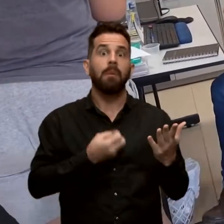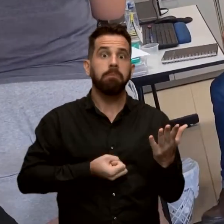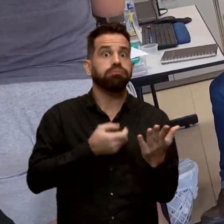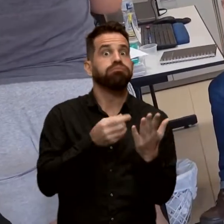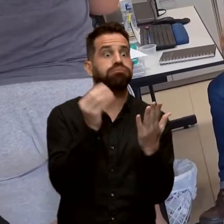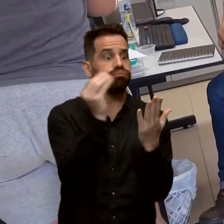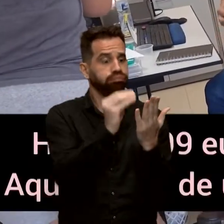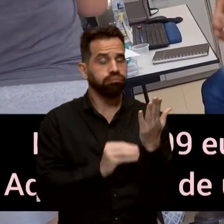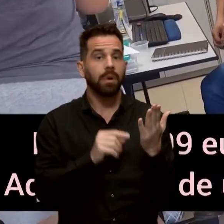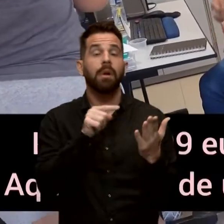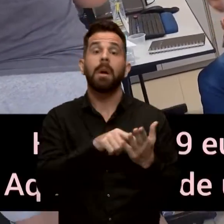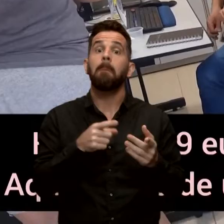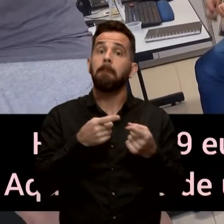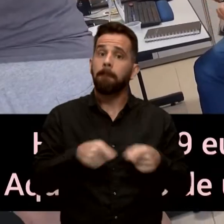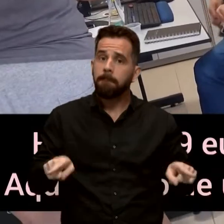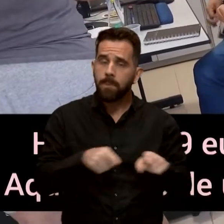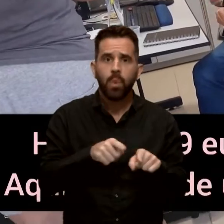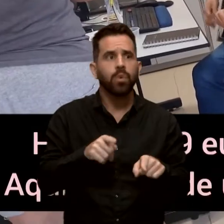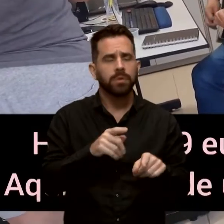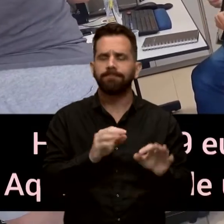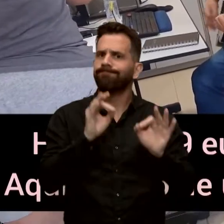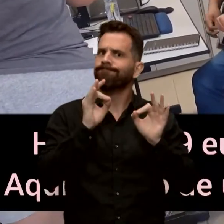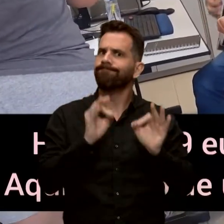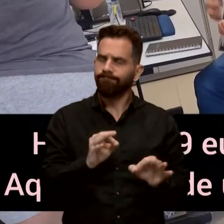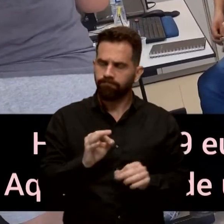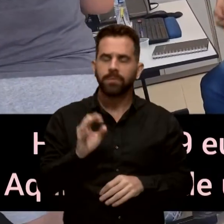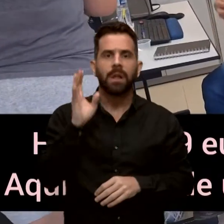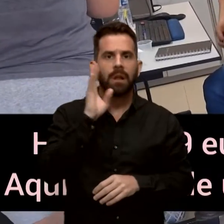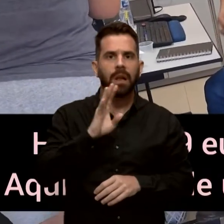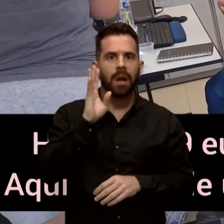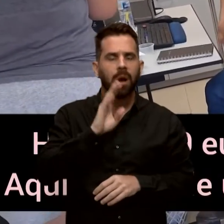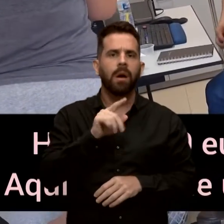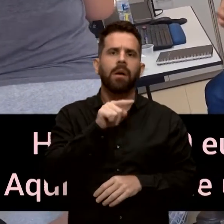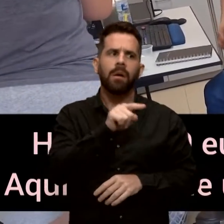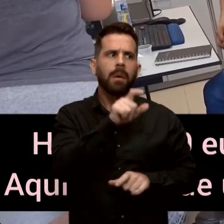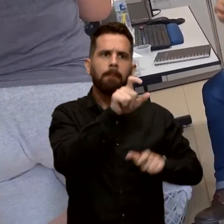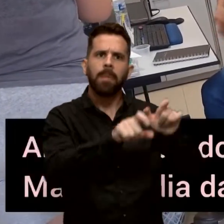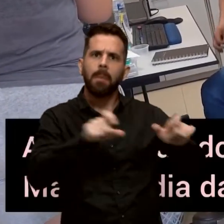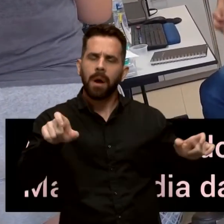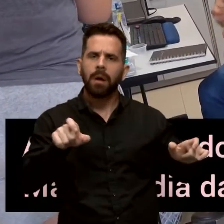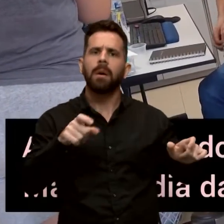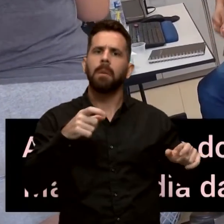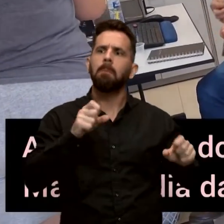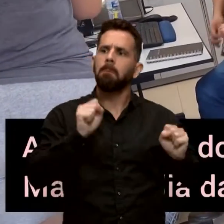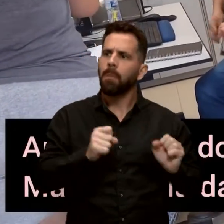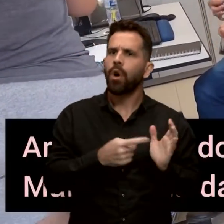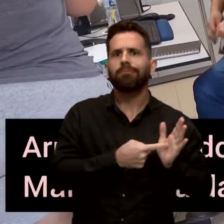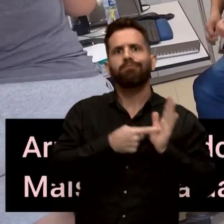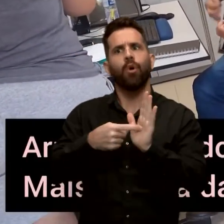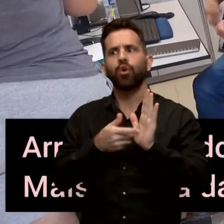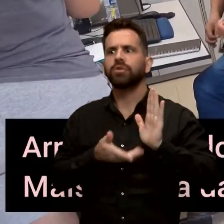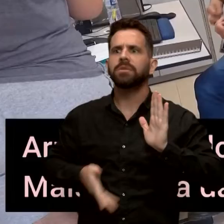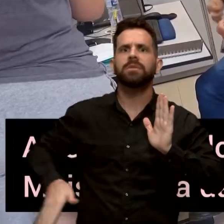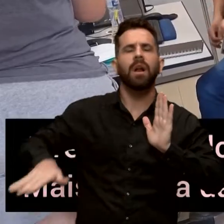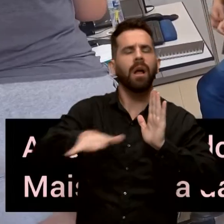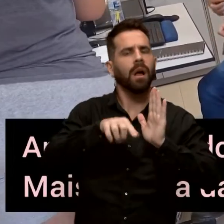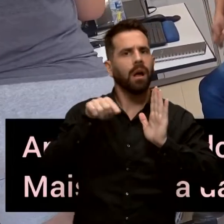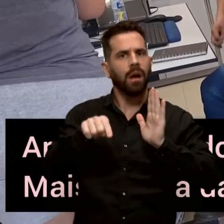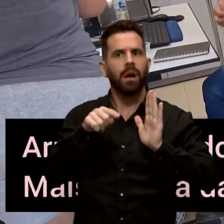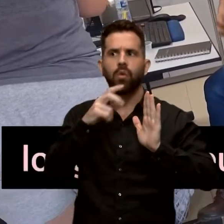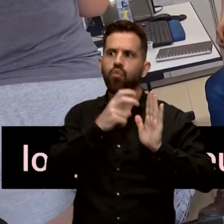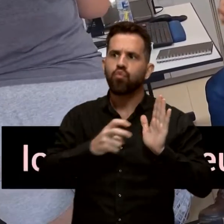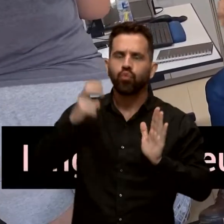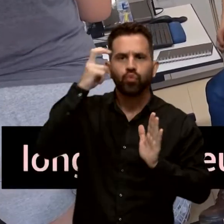teriam muito a mostrar nessa área cultural, se eles tivessem uma oportunidade de transmitir aquele talento,